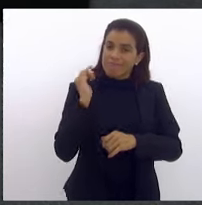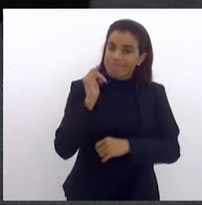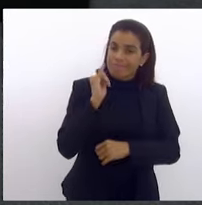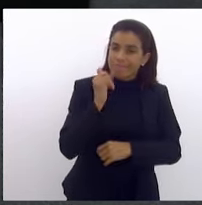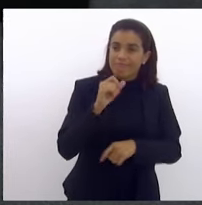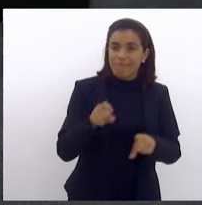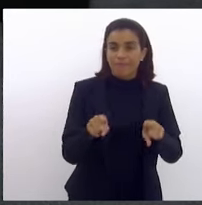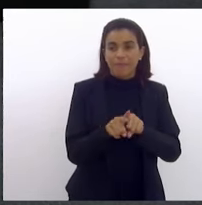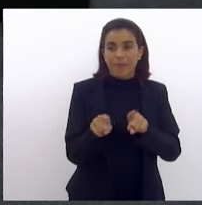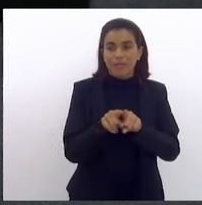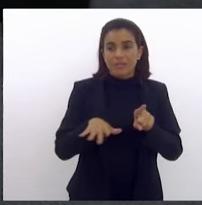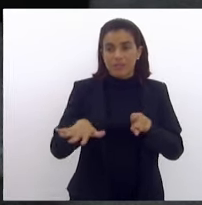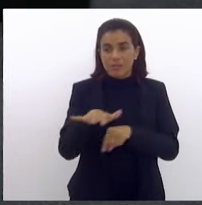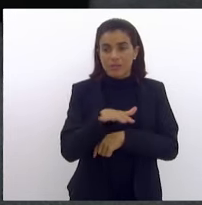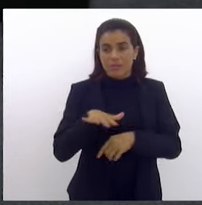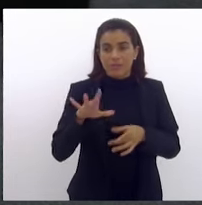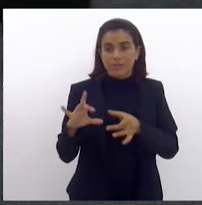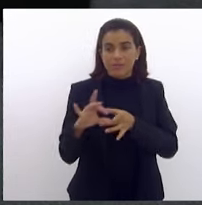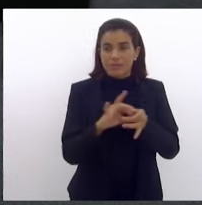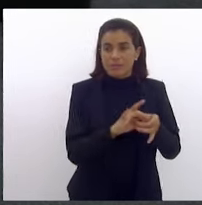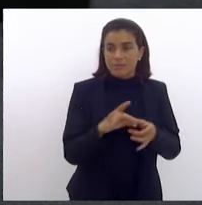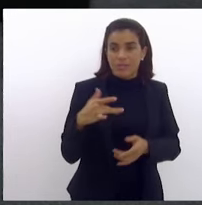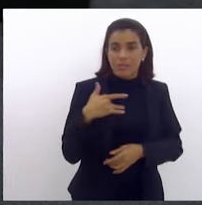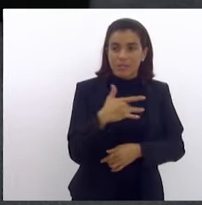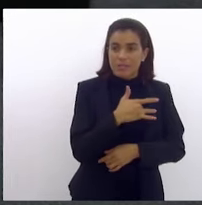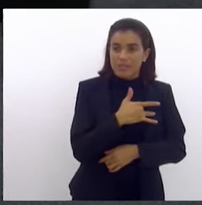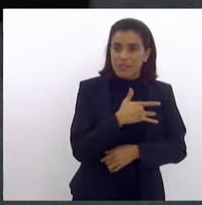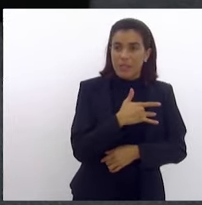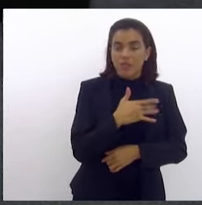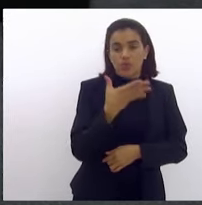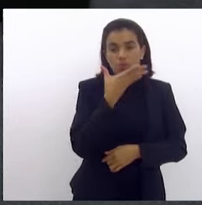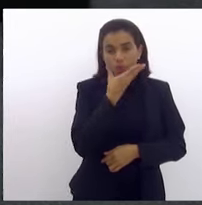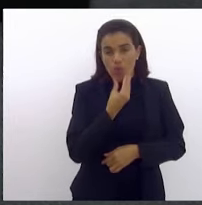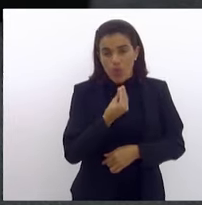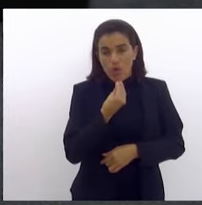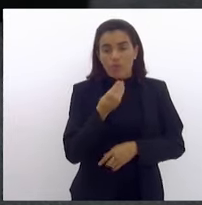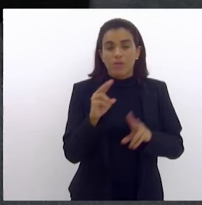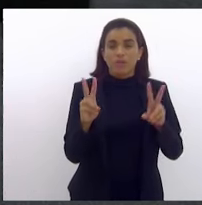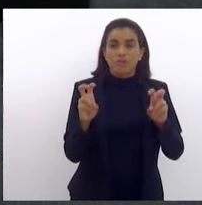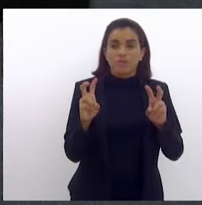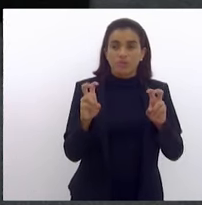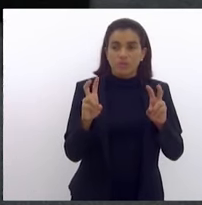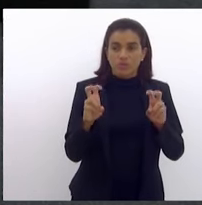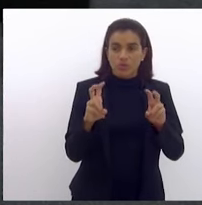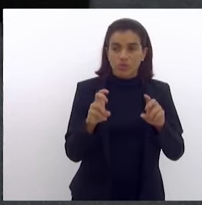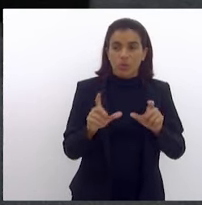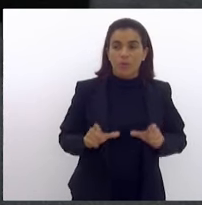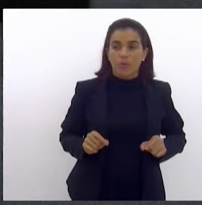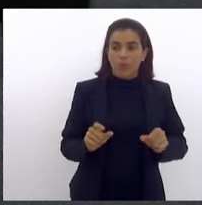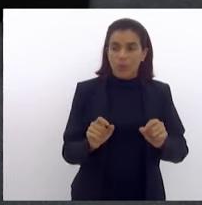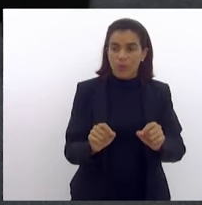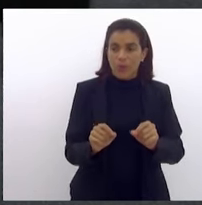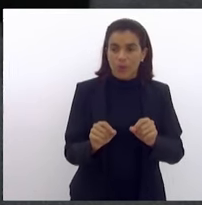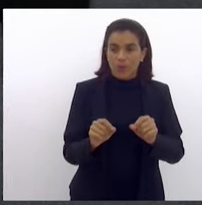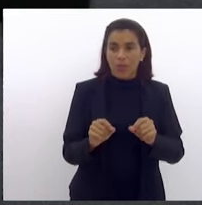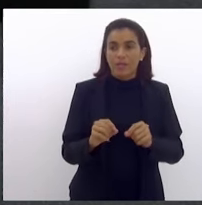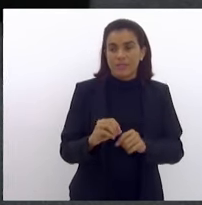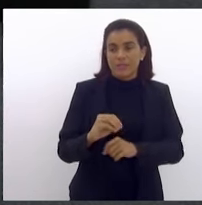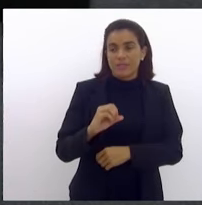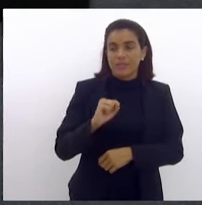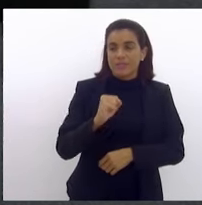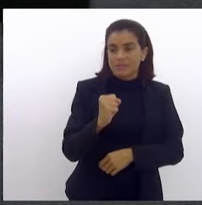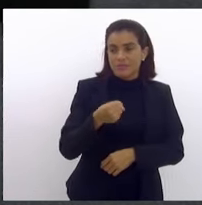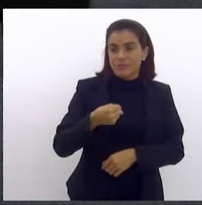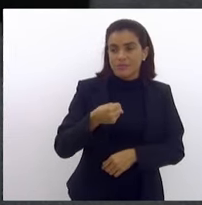também as questões relacionadas à saúde dos homens com relação ao câncer de próstata. E a gente chega